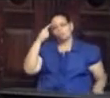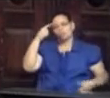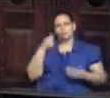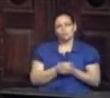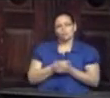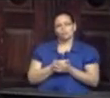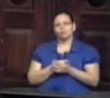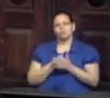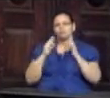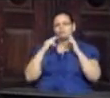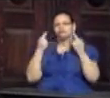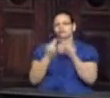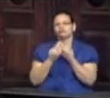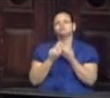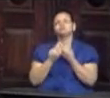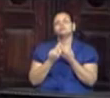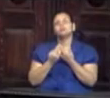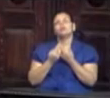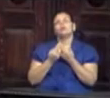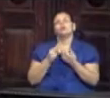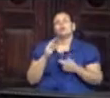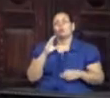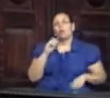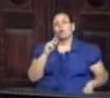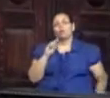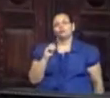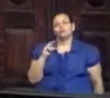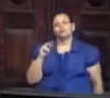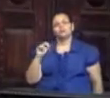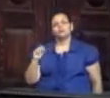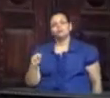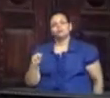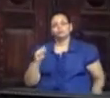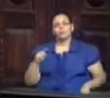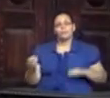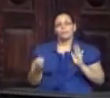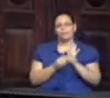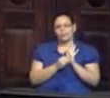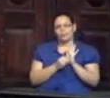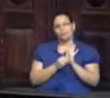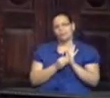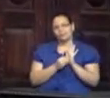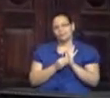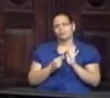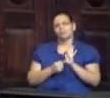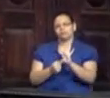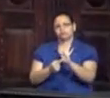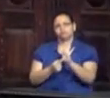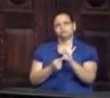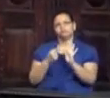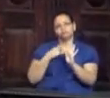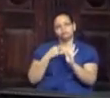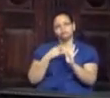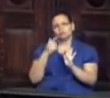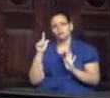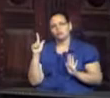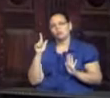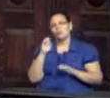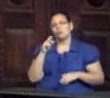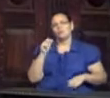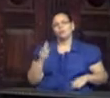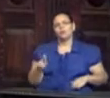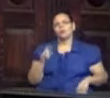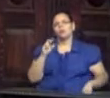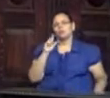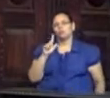Colégio de Líderes. No Colégio de Líderes, essa emenda apresentada por mim, pelo deputado Eliomar Coelho e deputado